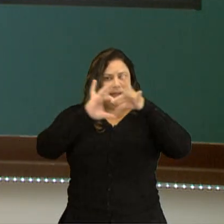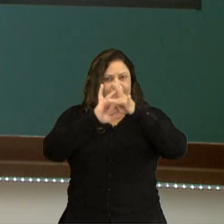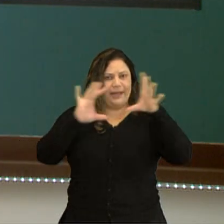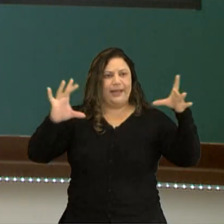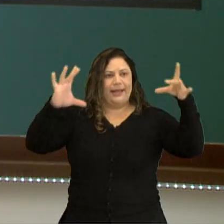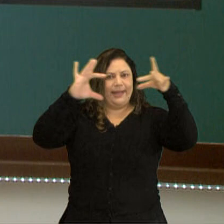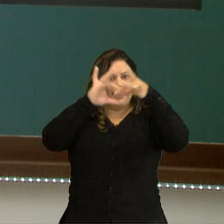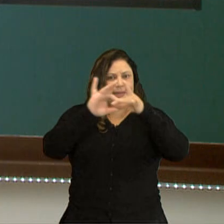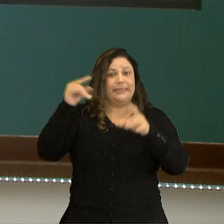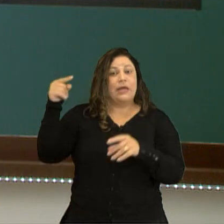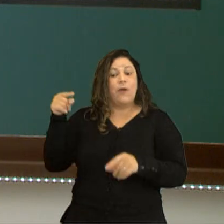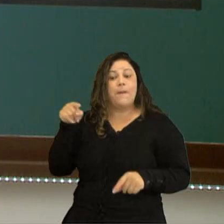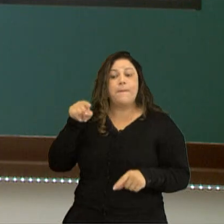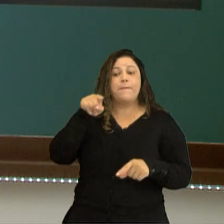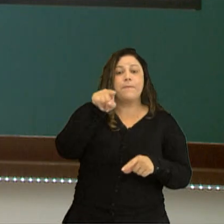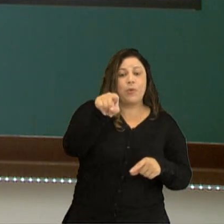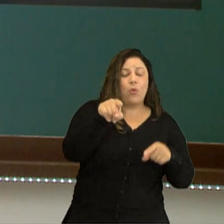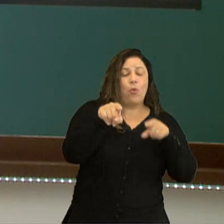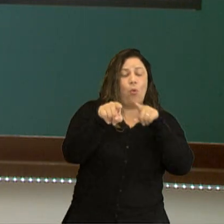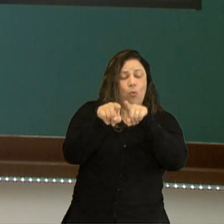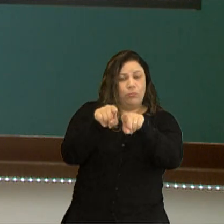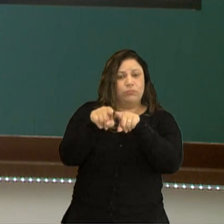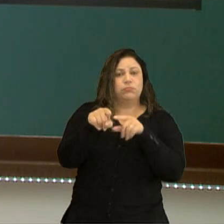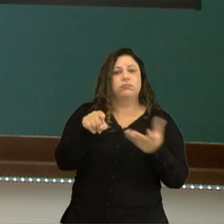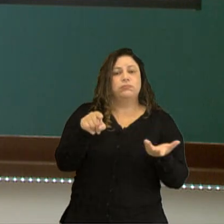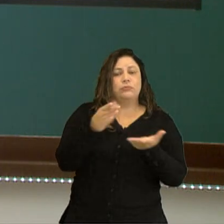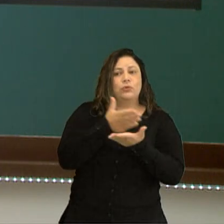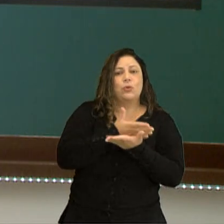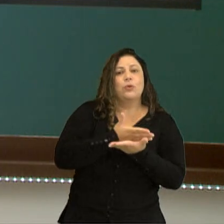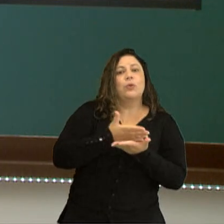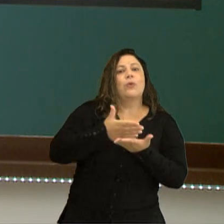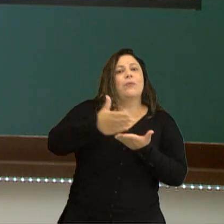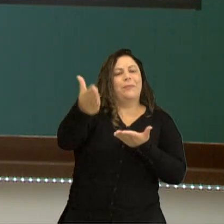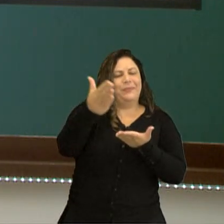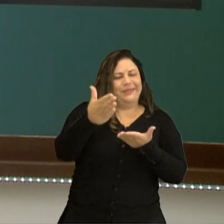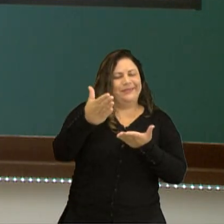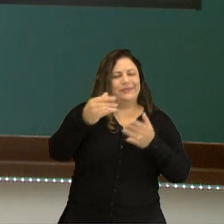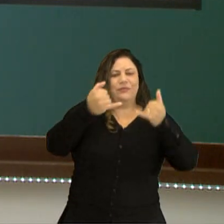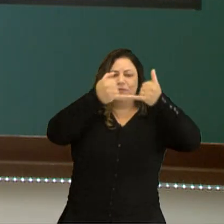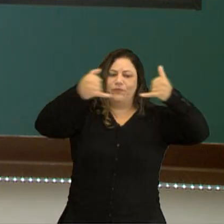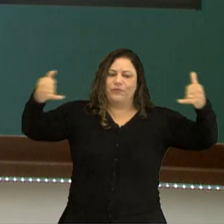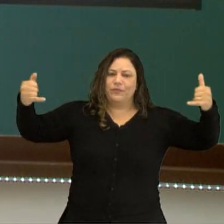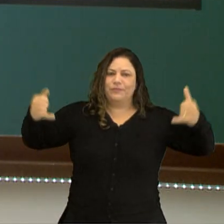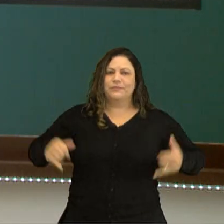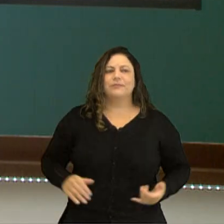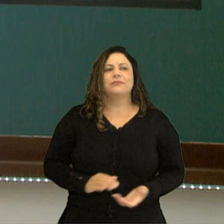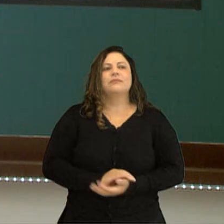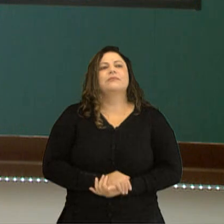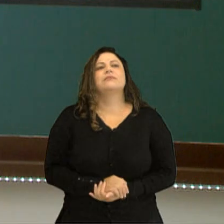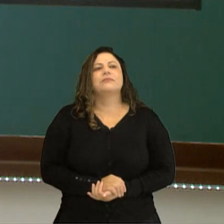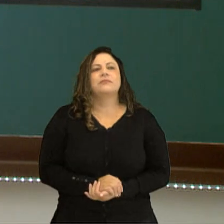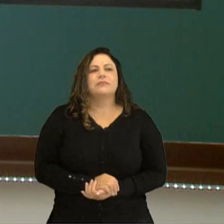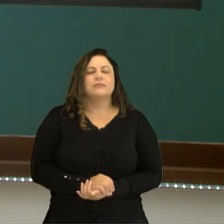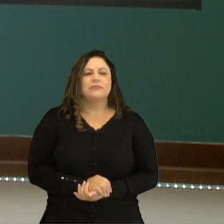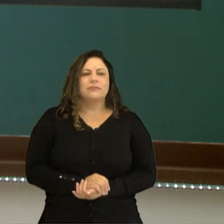Legal? Então, o ponto, a junção de pontos, formam uma linha.